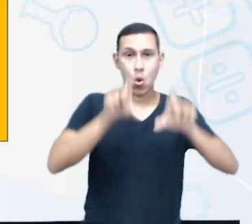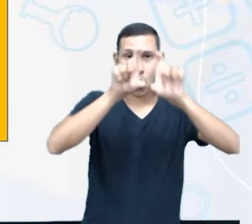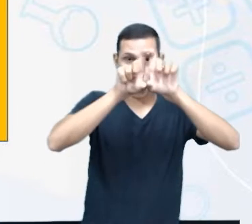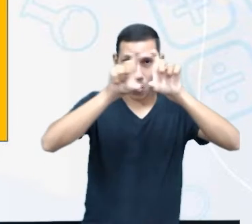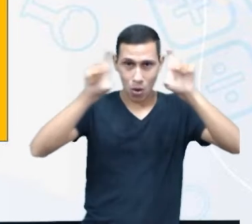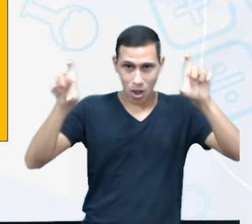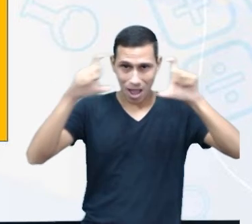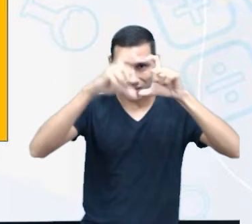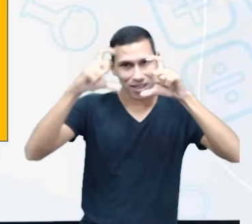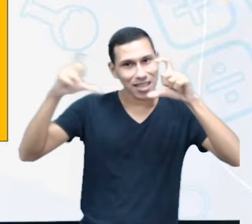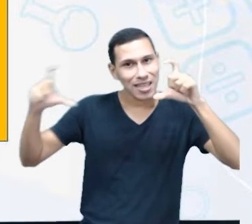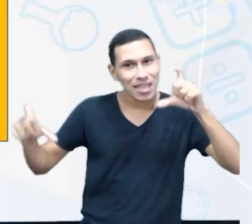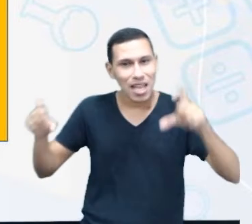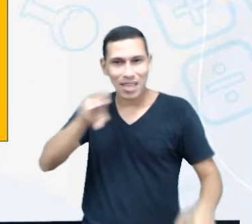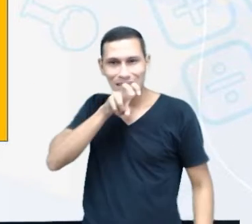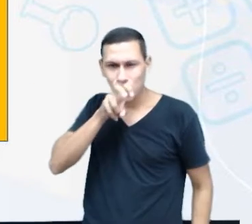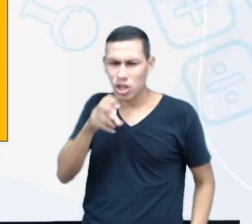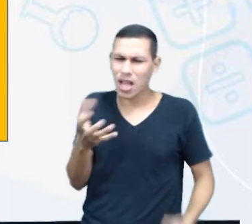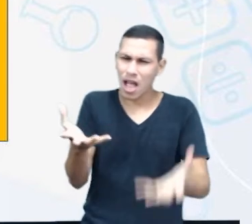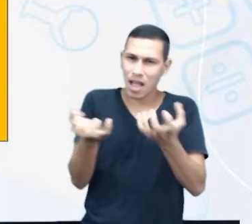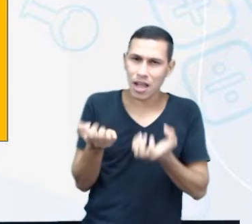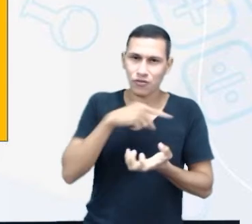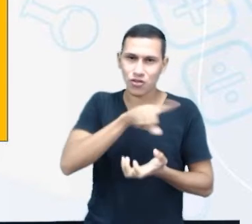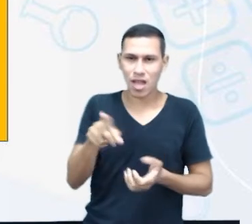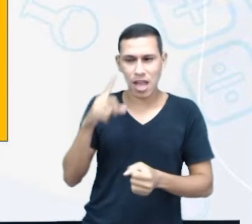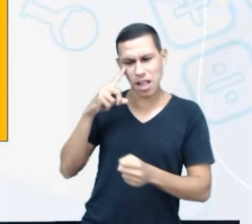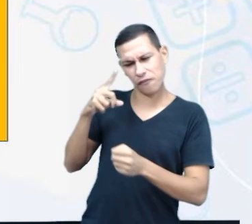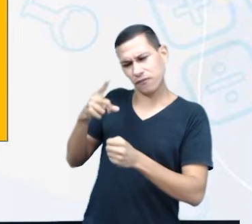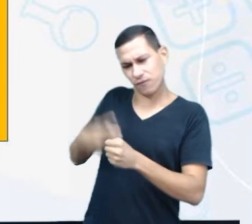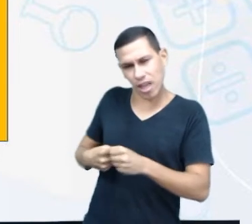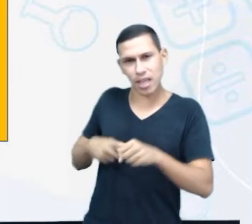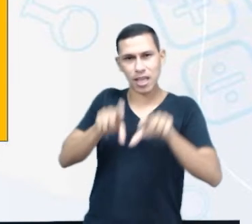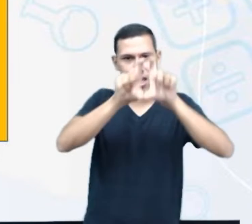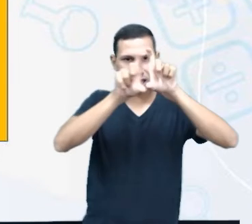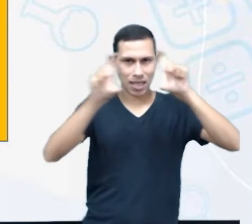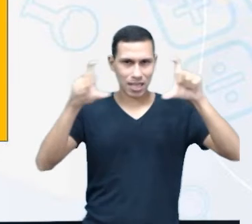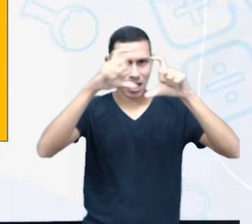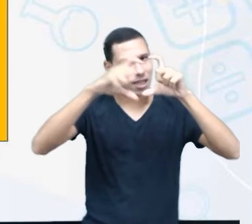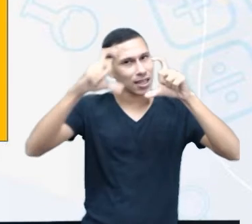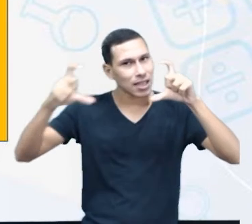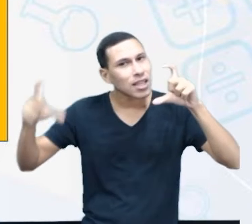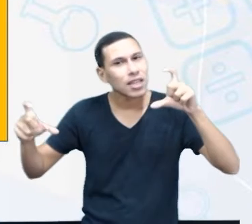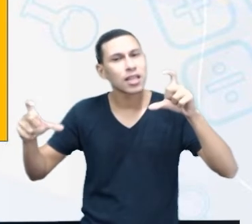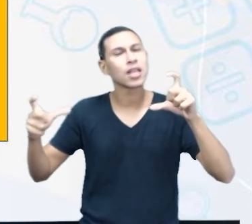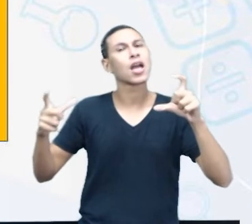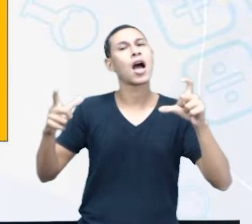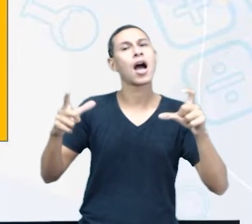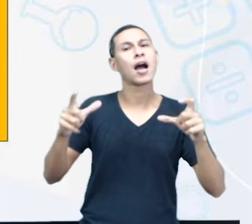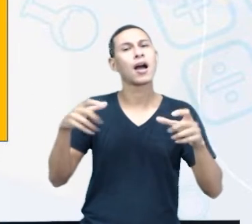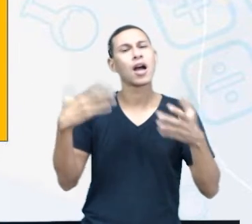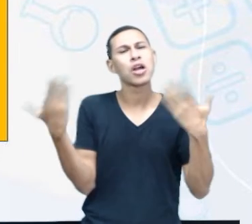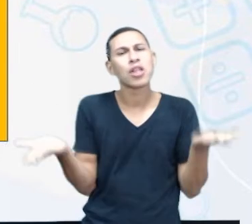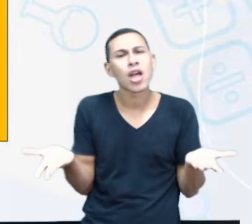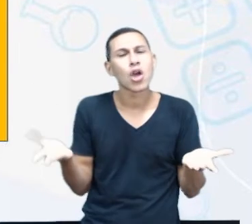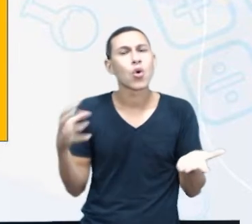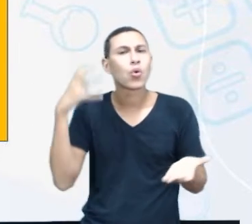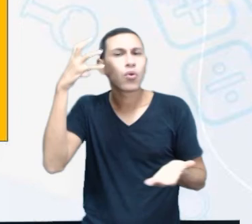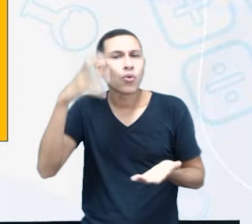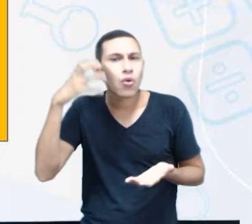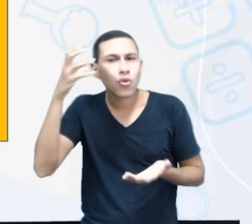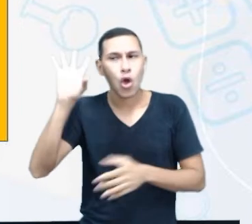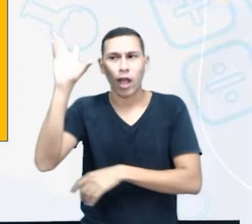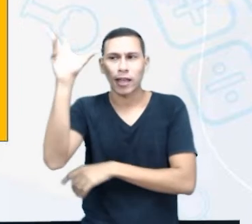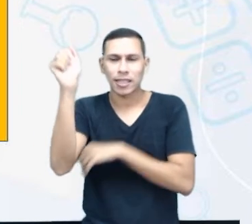da Mônica e eu quero que vocês identifiquem nessa tirinha aí as onomatopeias